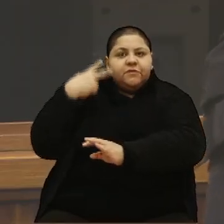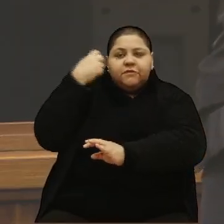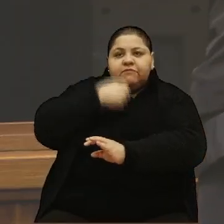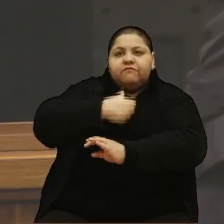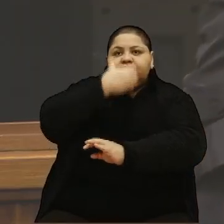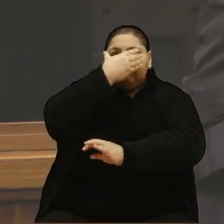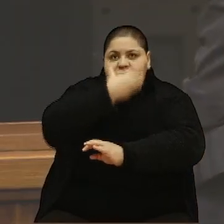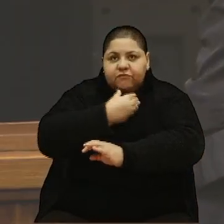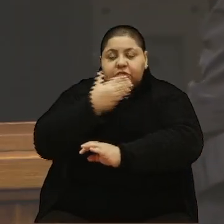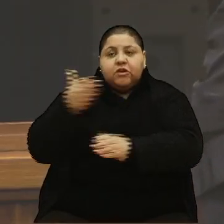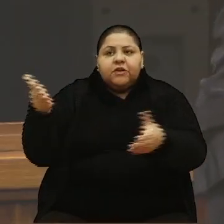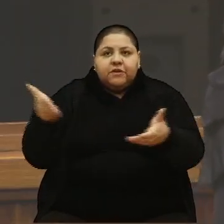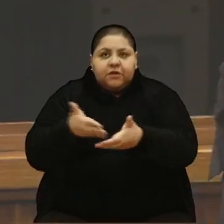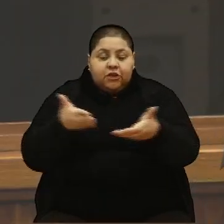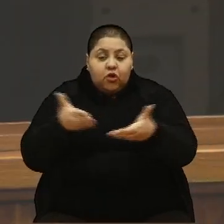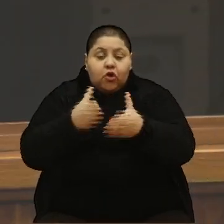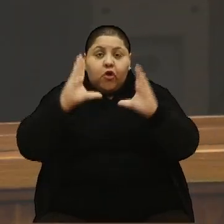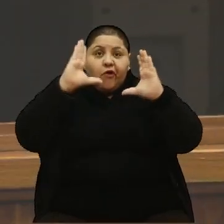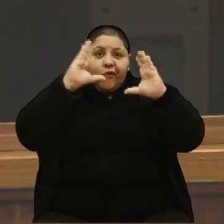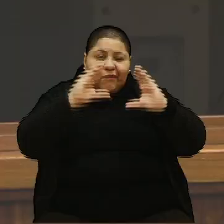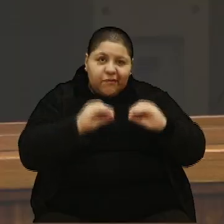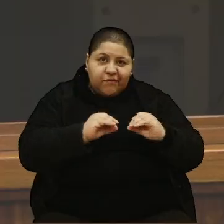vereadoras, para que hoje à noite